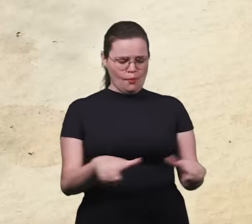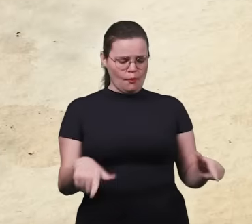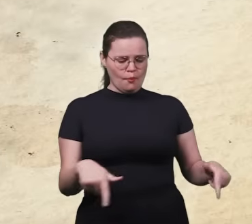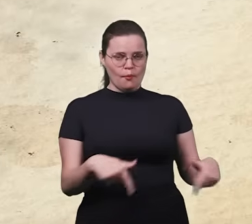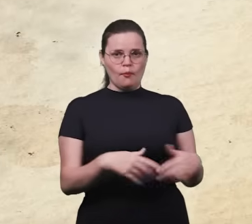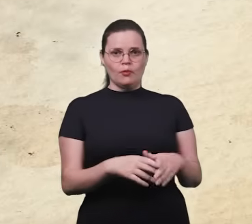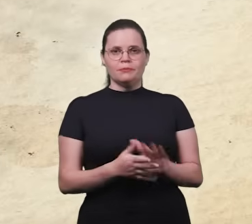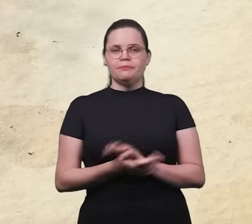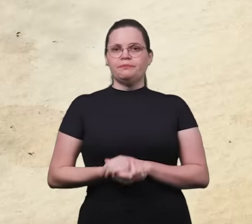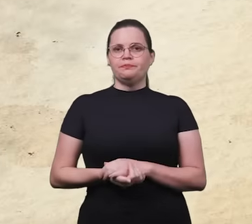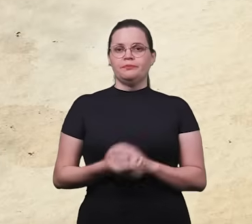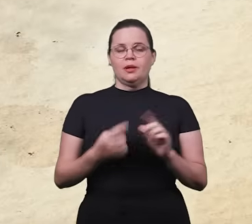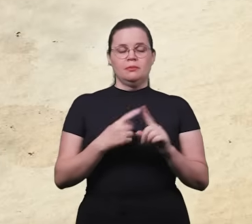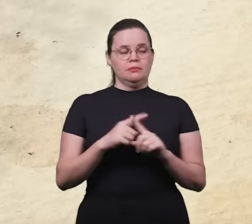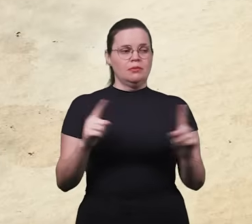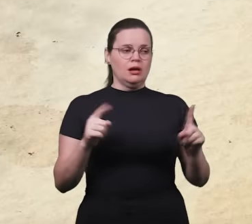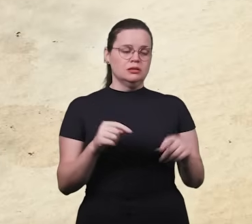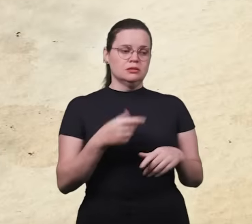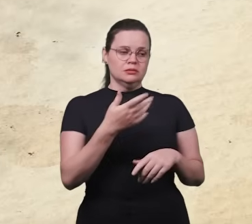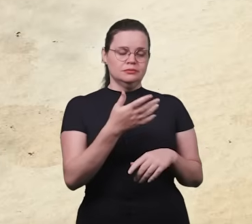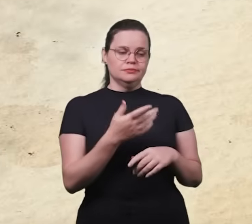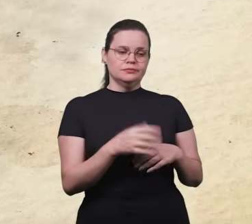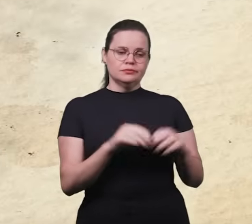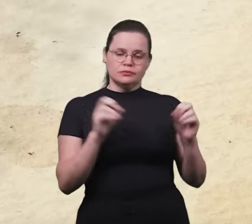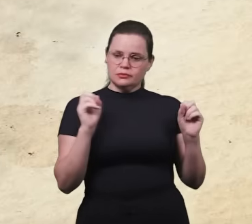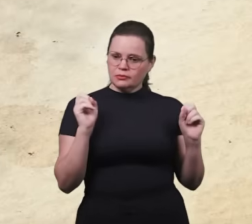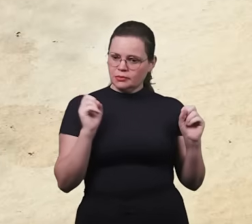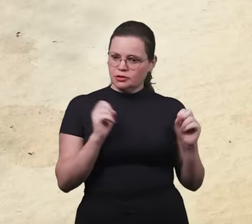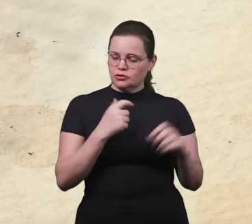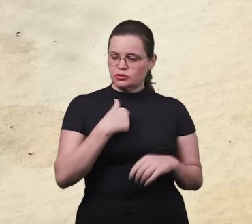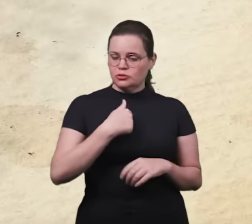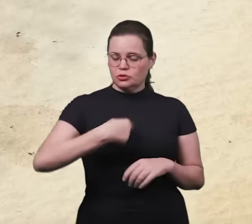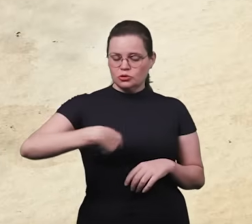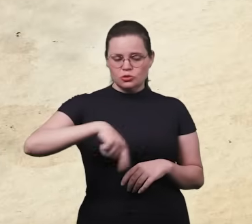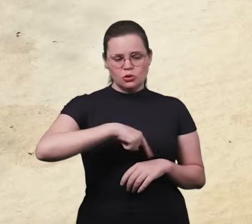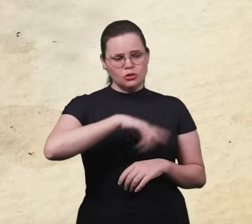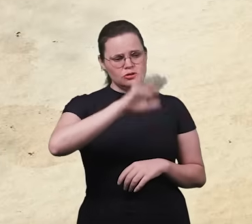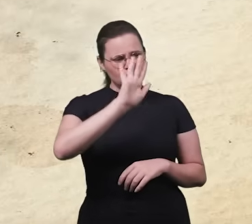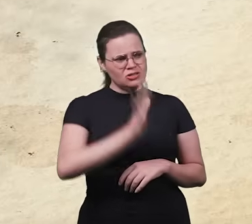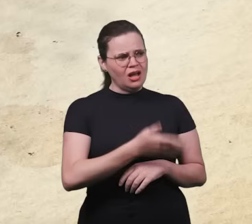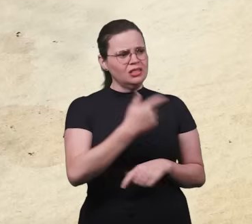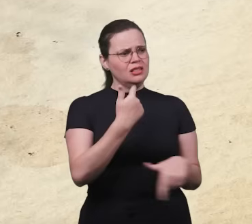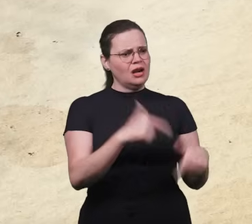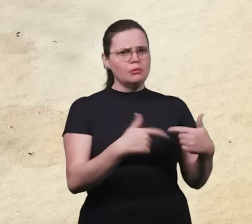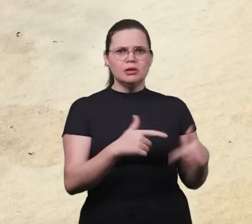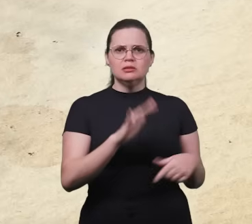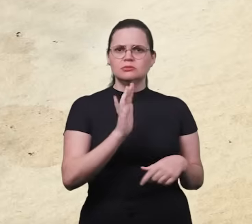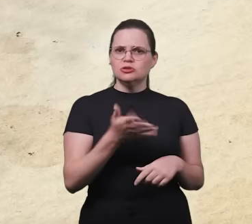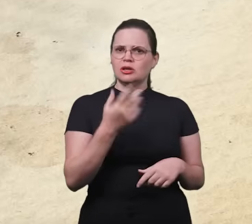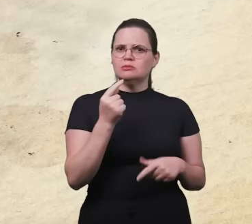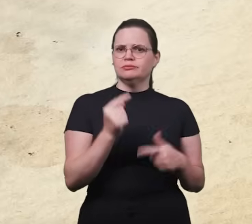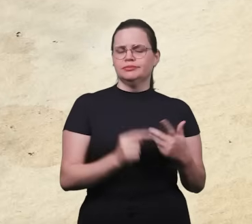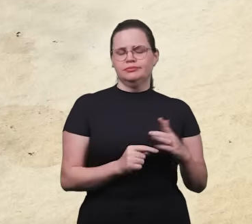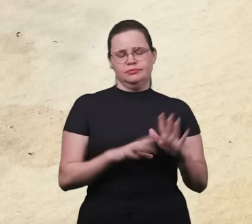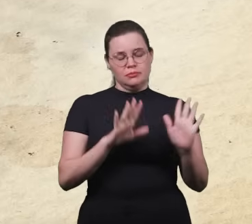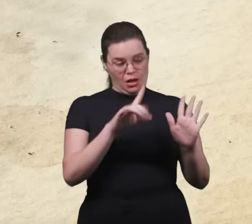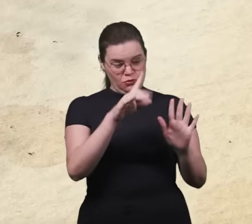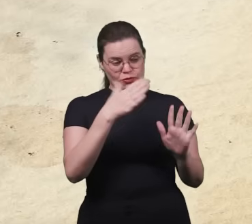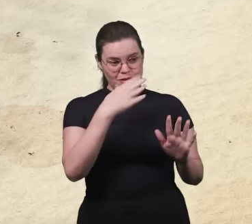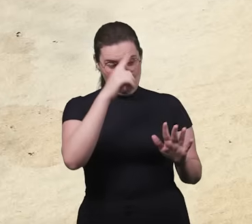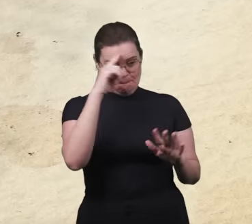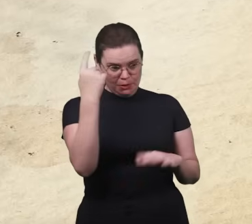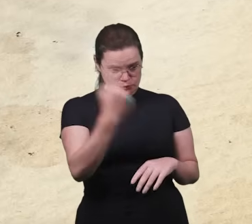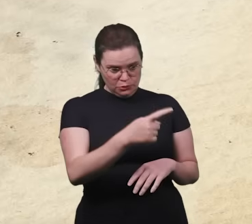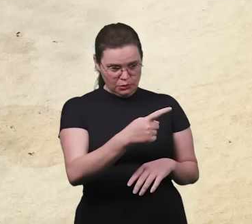Mas a palavra nos fala, e respondendo Simão disse: Mestre, havendo trabalhado toda a noite, nada apanhamos, mas sobre